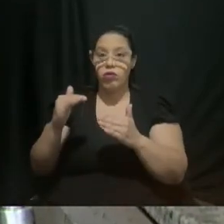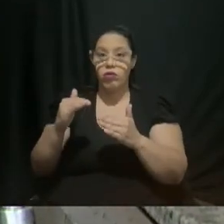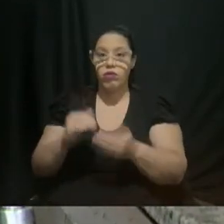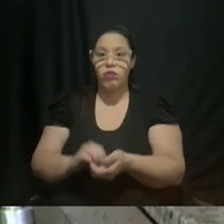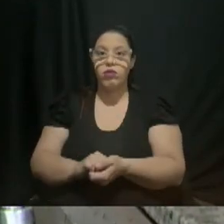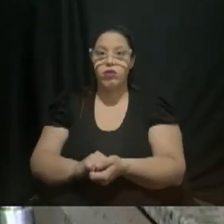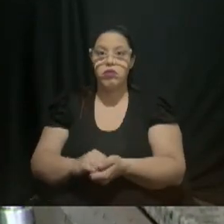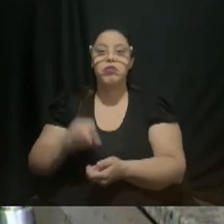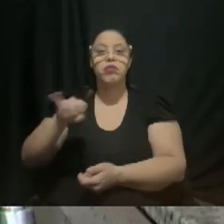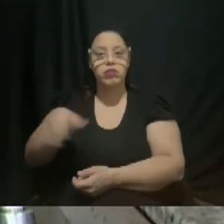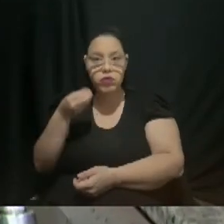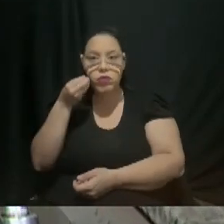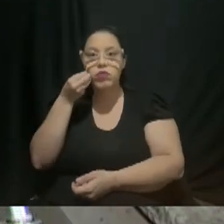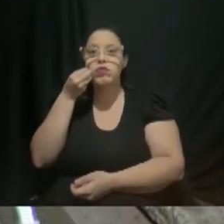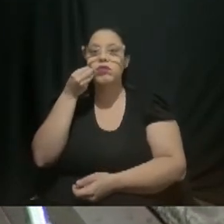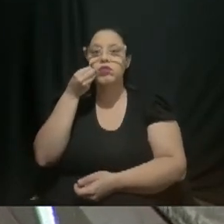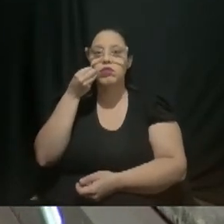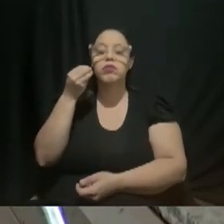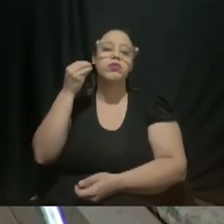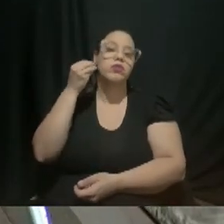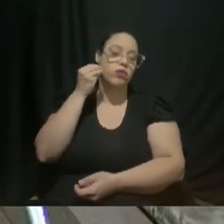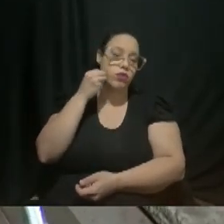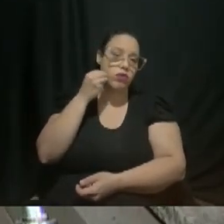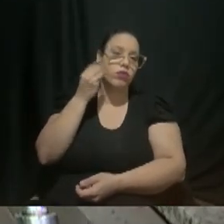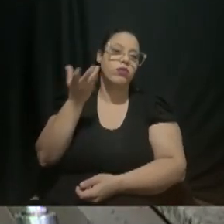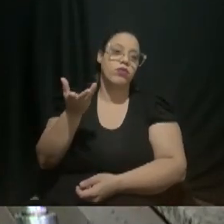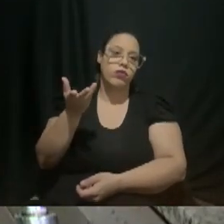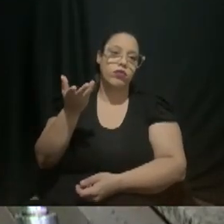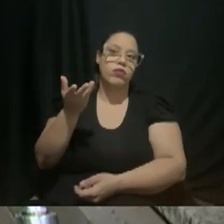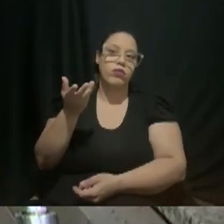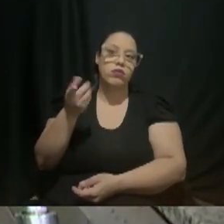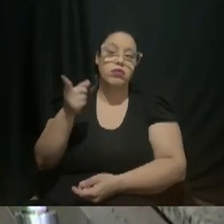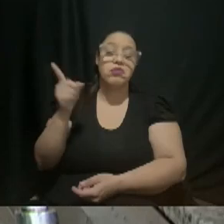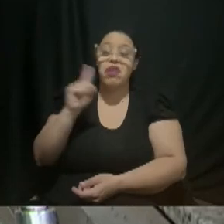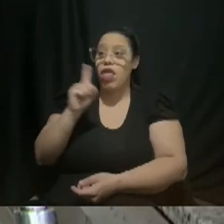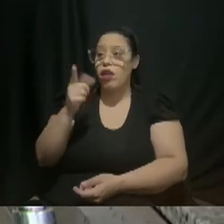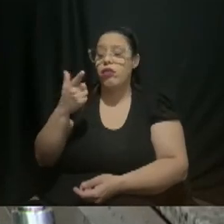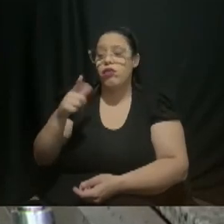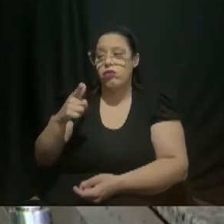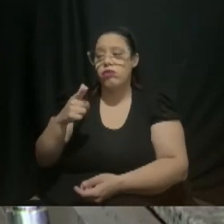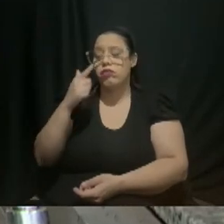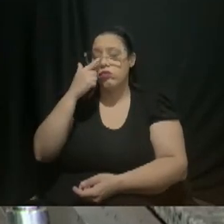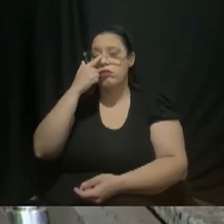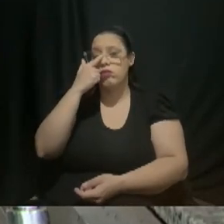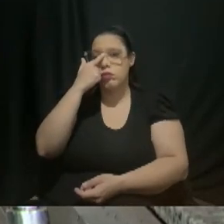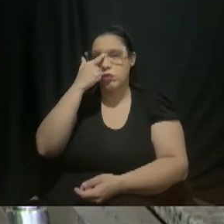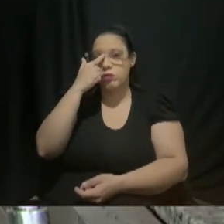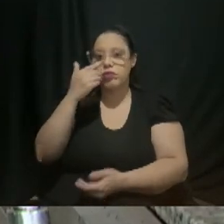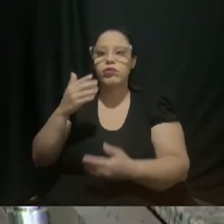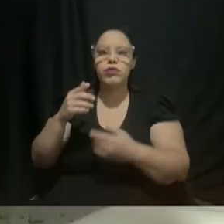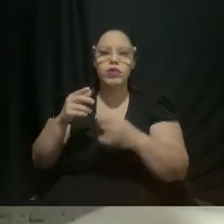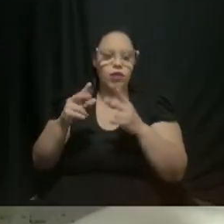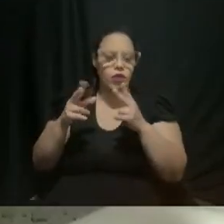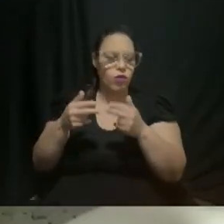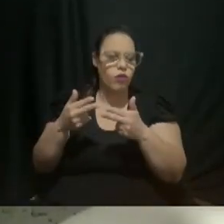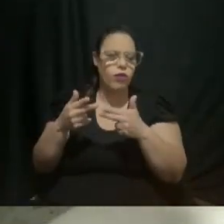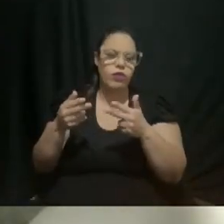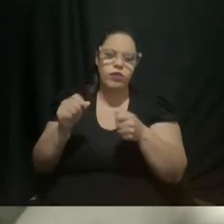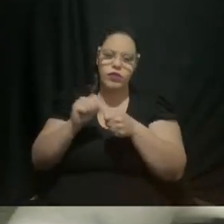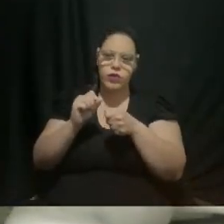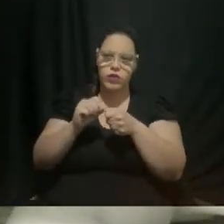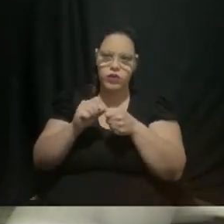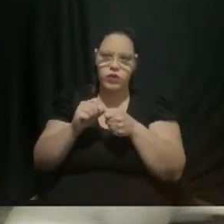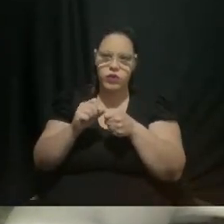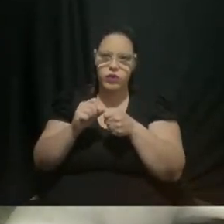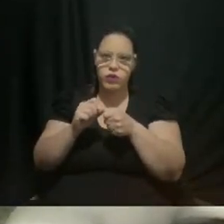eu tinha experiência na área, né? Eu falei que eu não tinha, assim, né? Mas eu sabia fazer muita coisa, né? Aí eu sabia fazer, assim, uns caldos, eu via a mulher